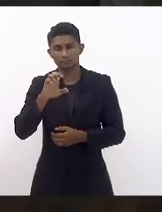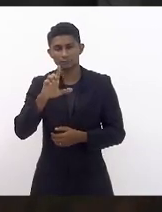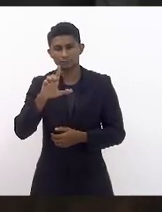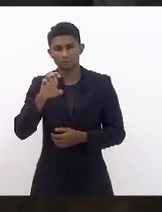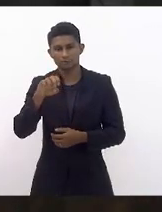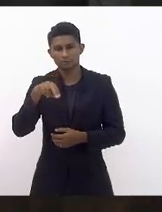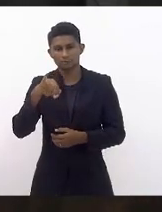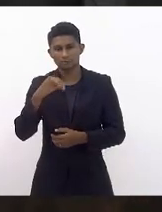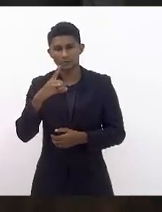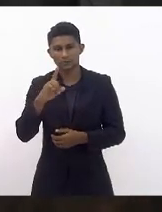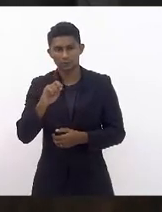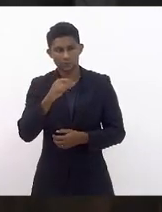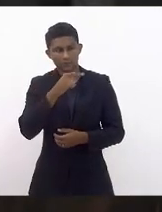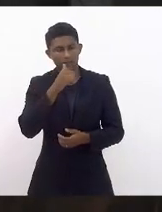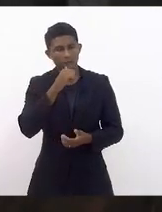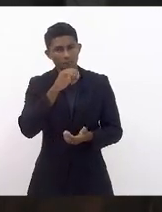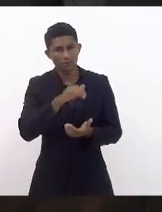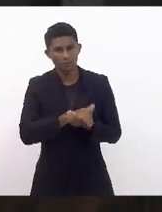esposa do Dr. Mário Vaz,